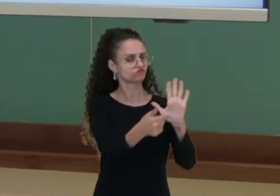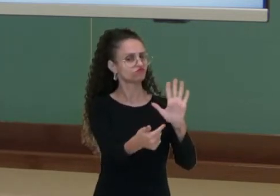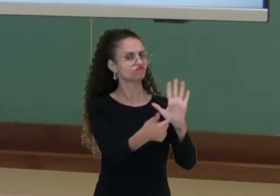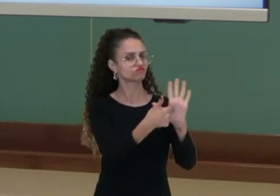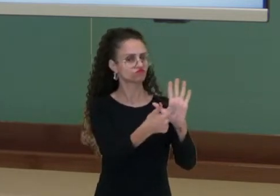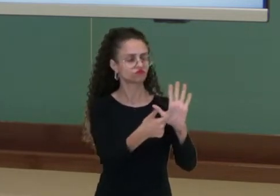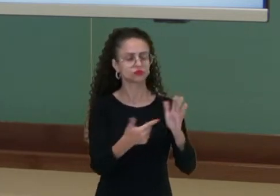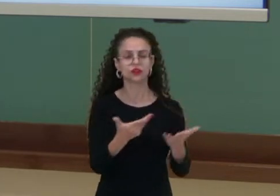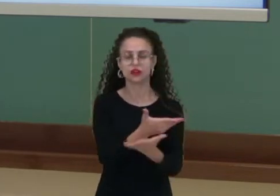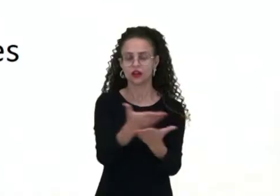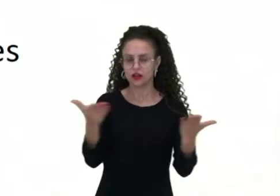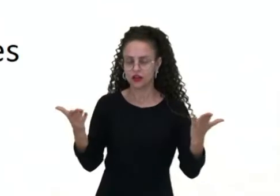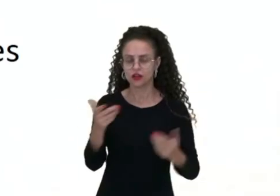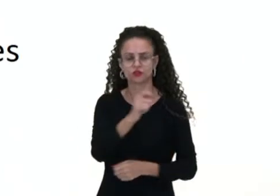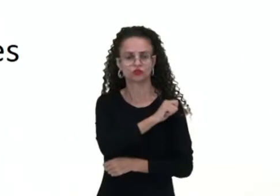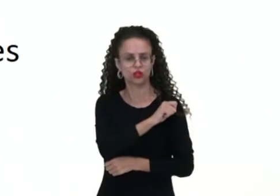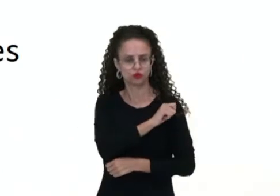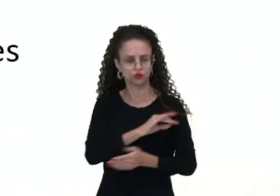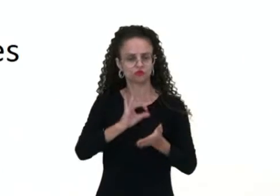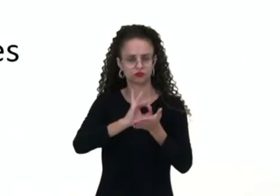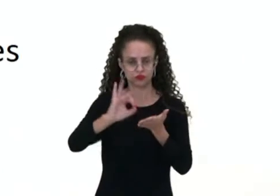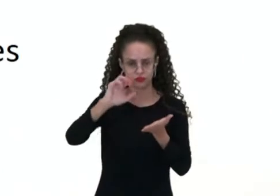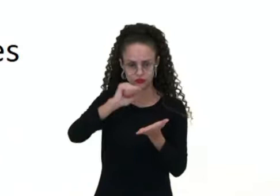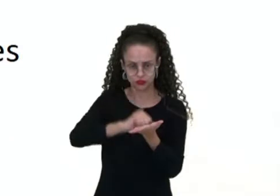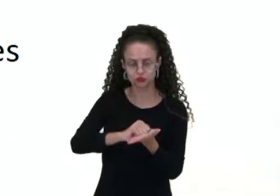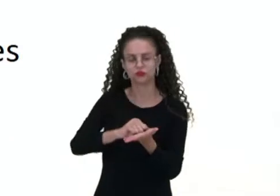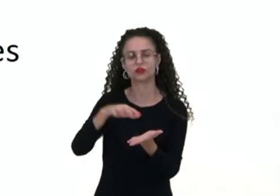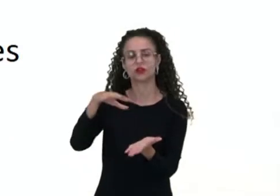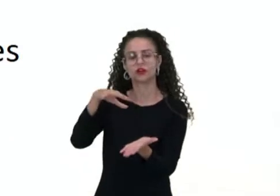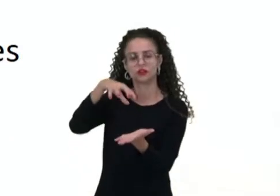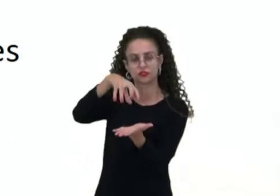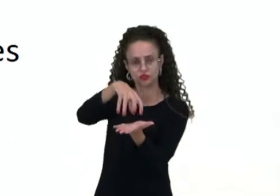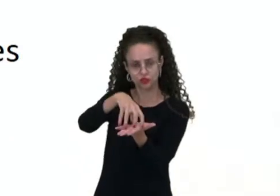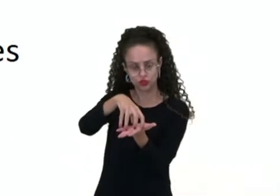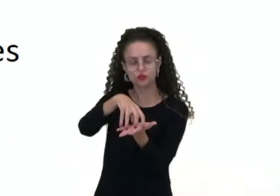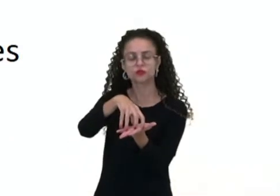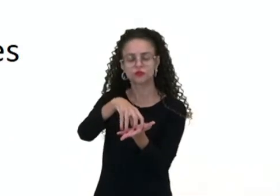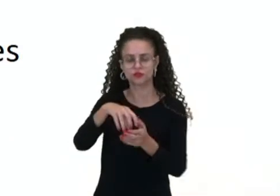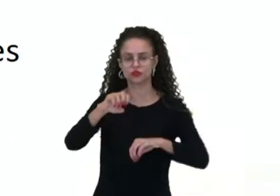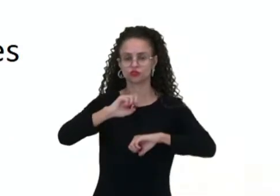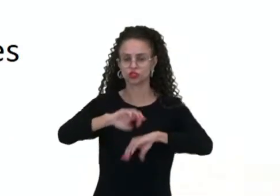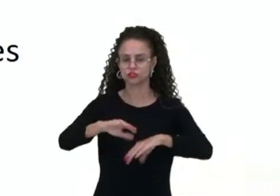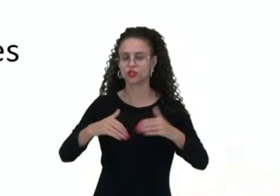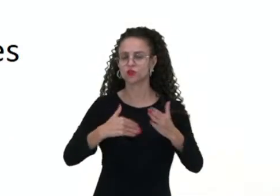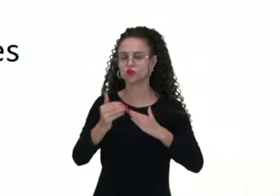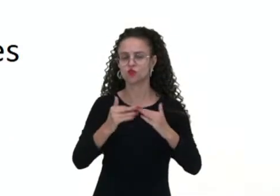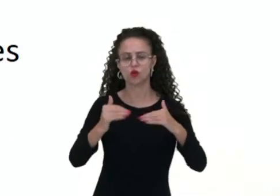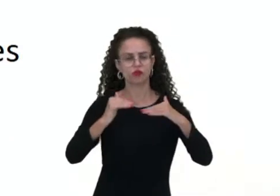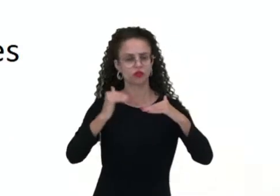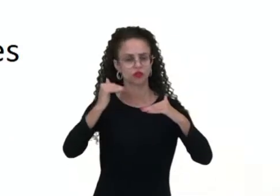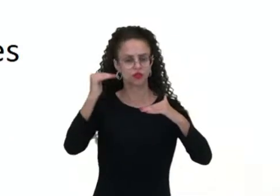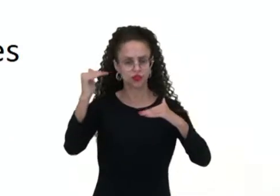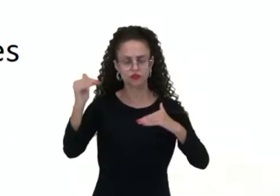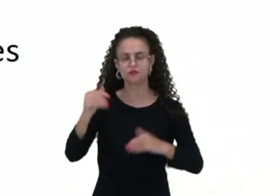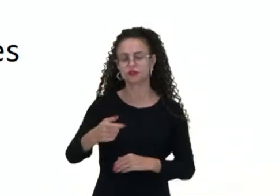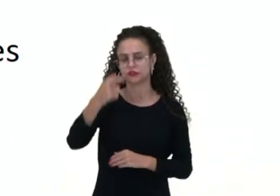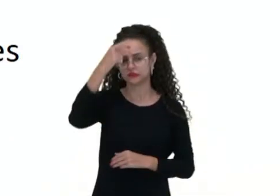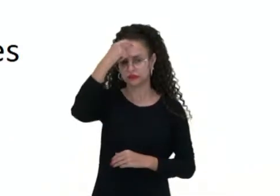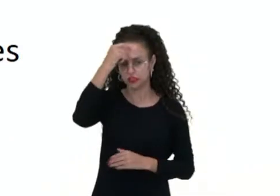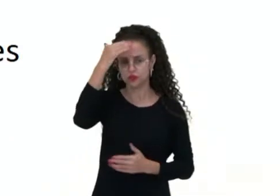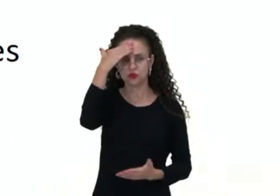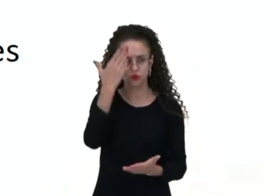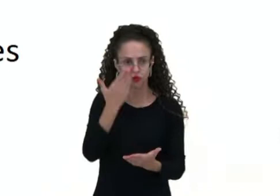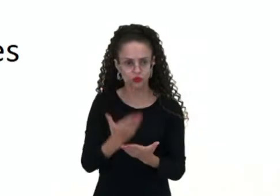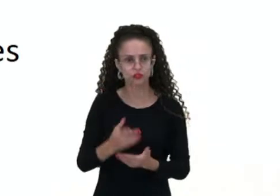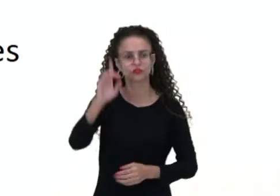Aos estudantes regularmente matriculados em instituições de ensino, de qualquer nível, no exercício da liberdade da consciência e de crença, além